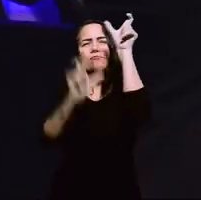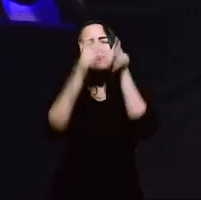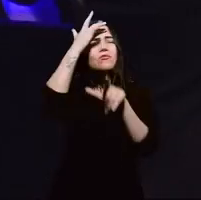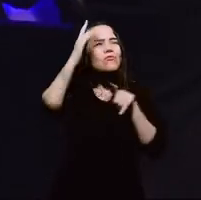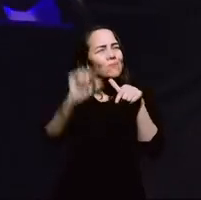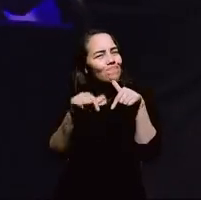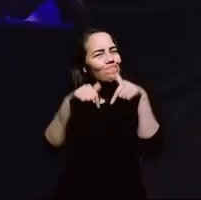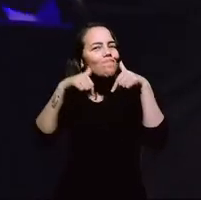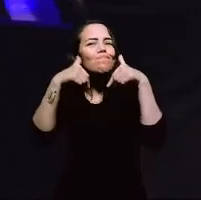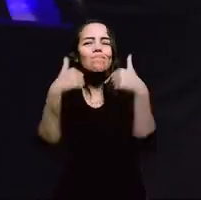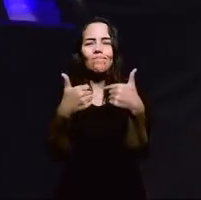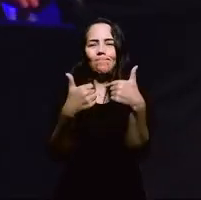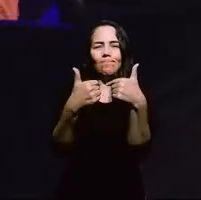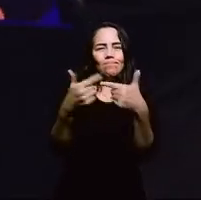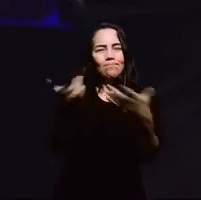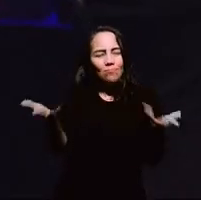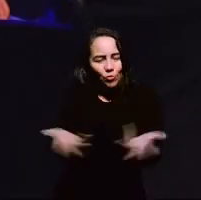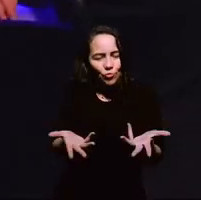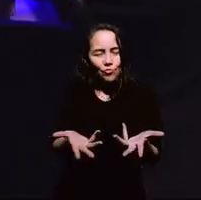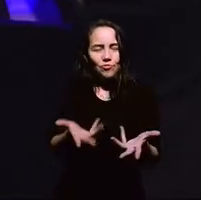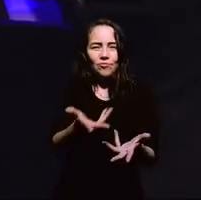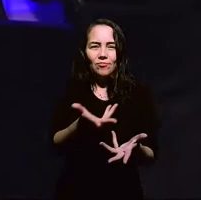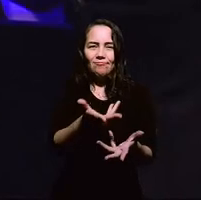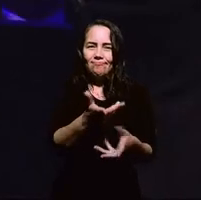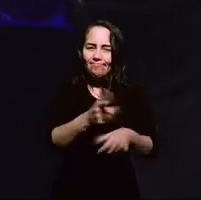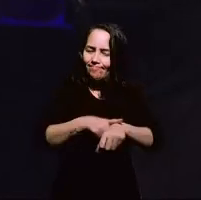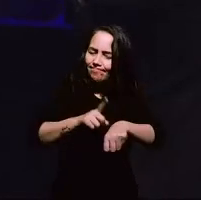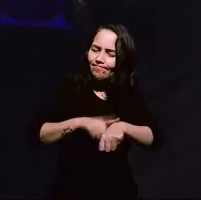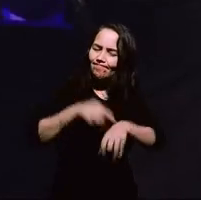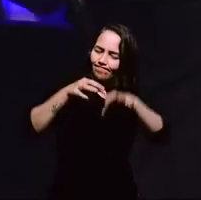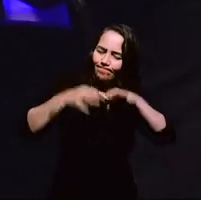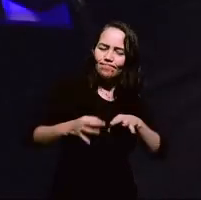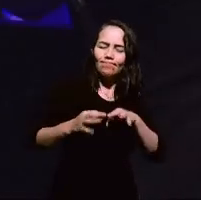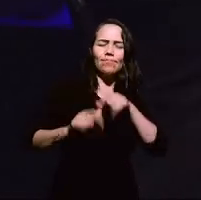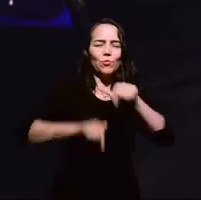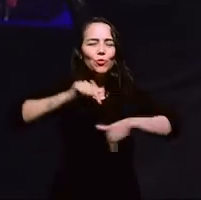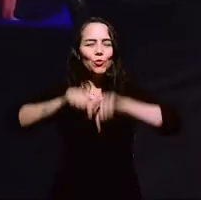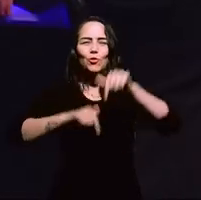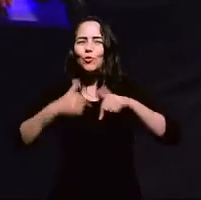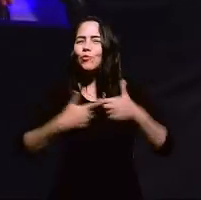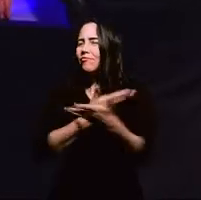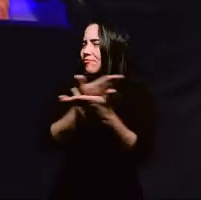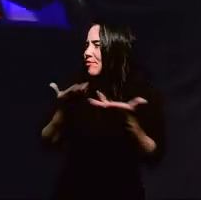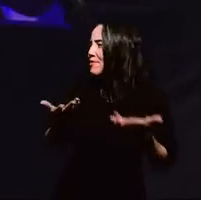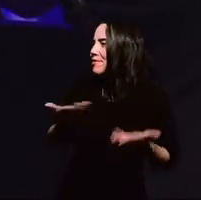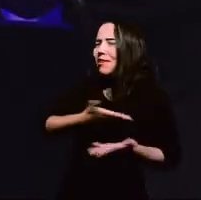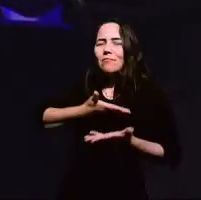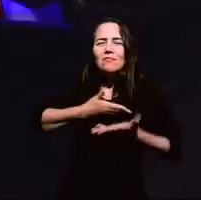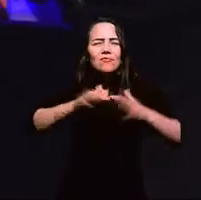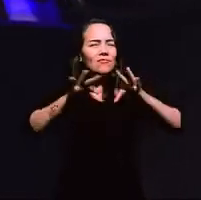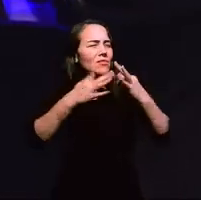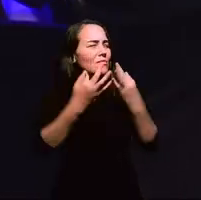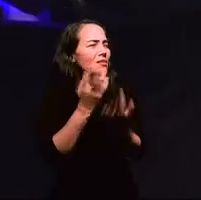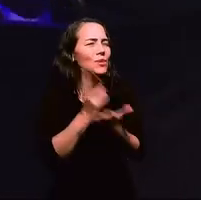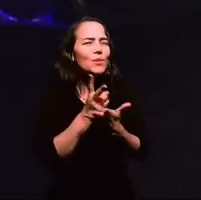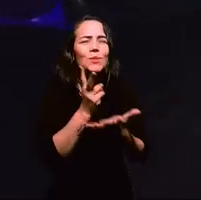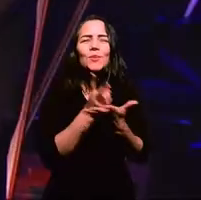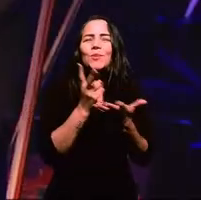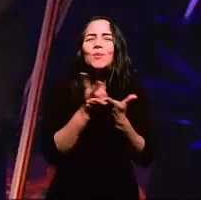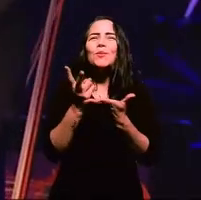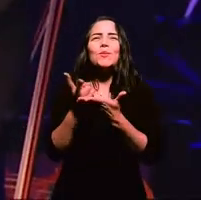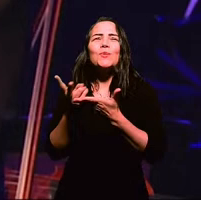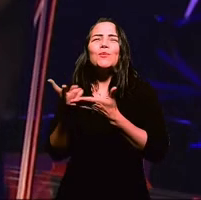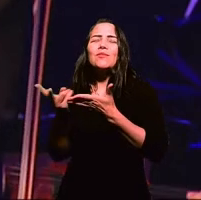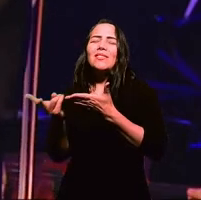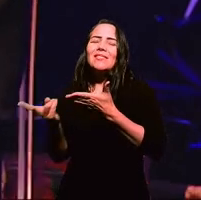de frente neste exato momento, trabalhando para que nossos amigos e familiares continuem